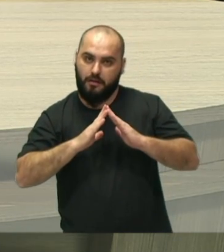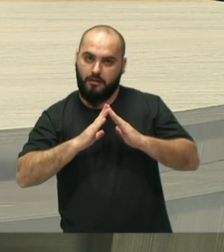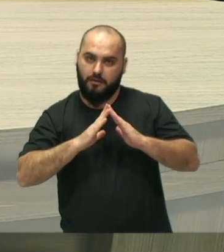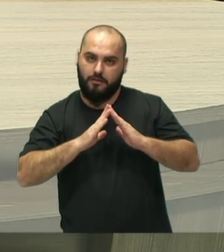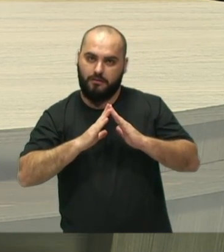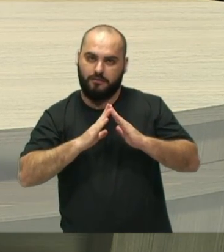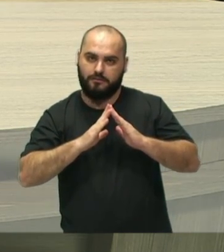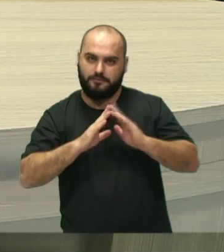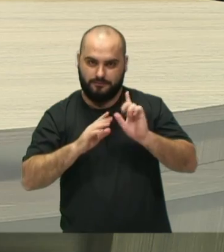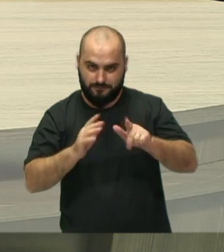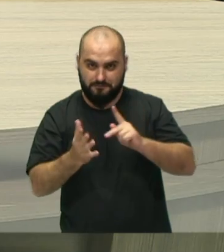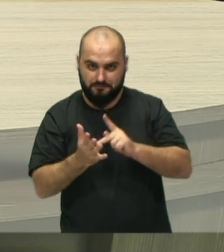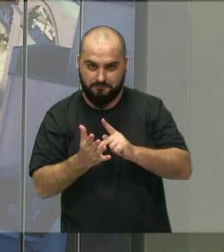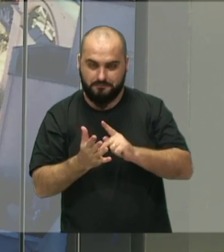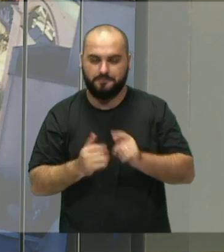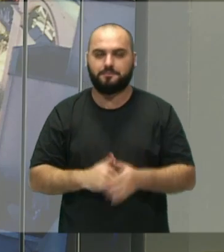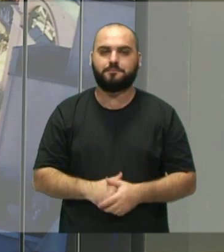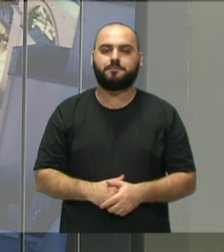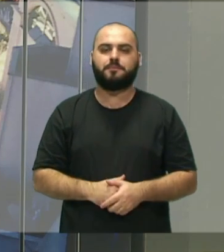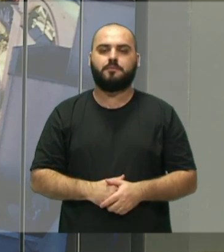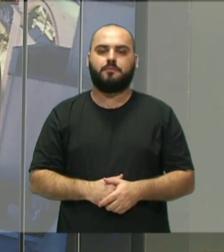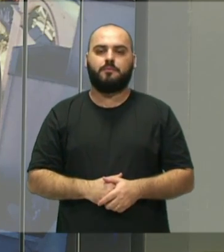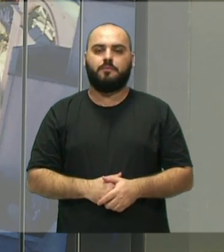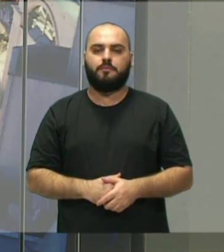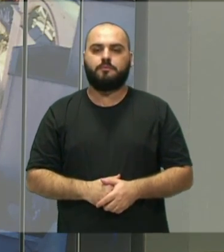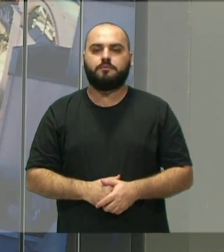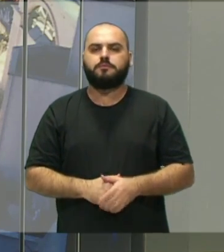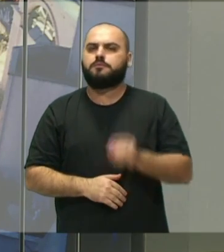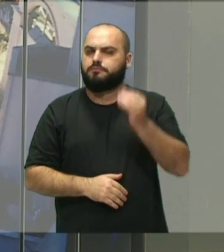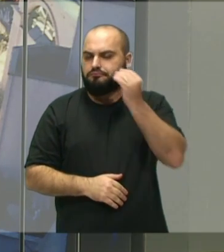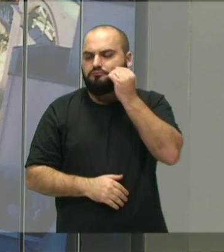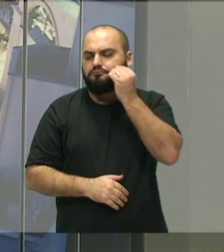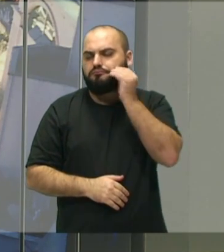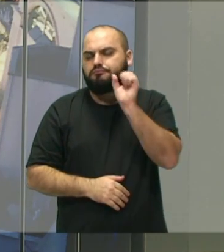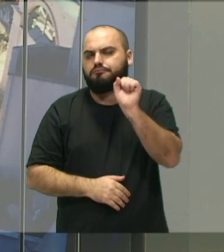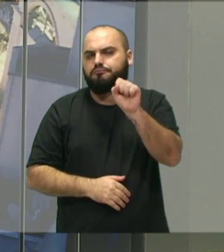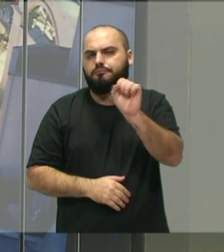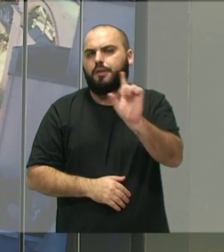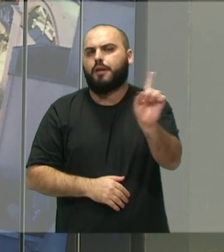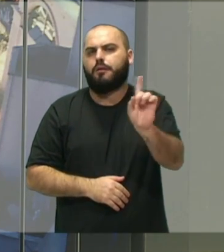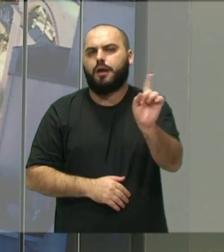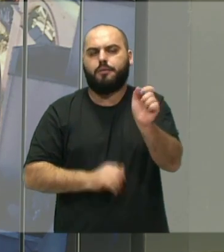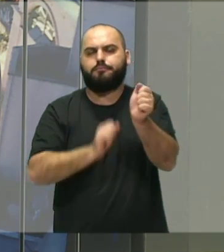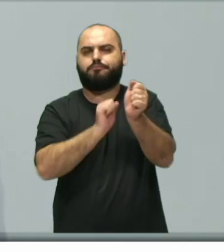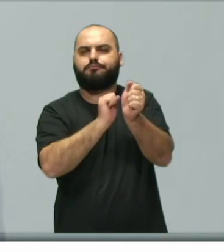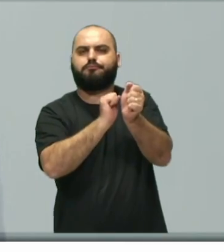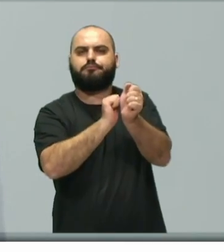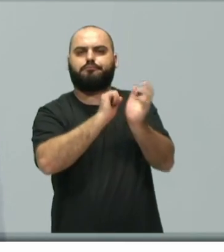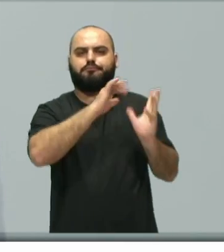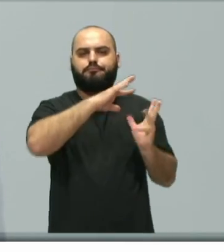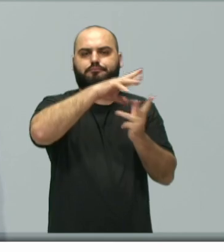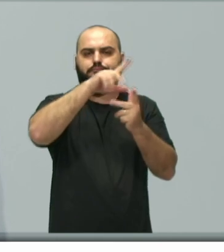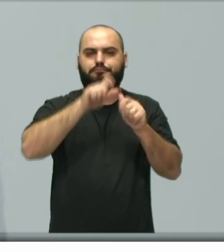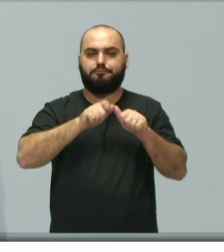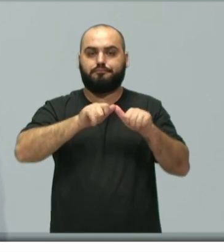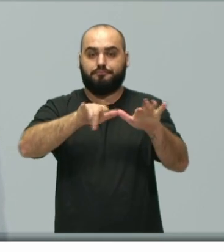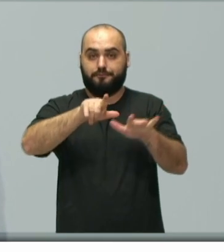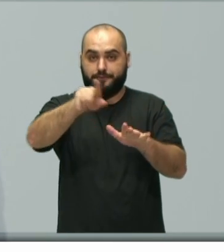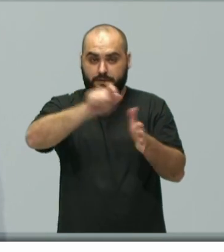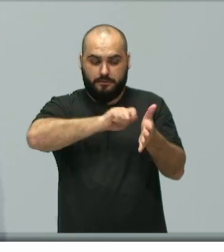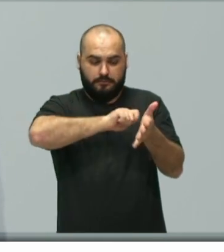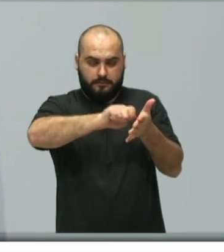para dentro. Lógico que a gente sabe que não foi por causa da pandemia que você começou a escrever esses